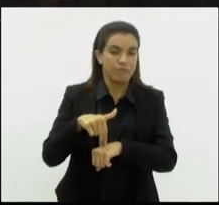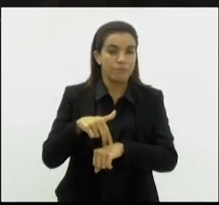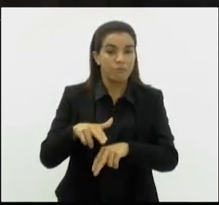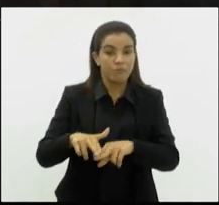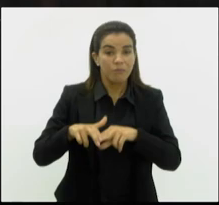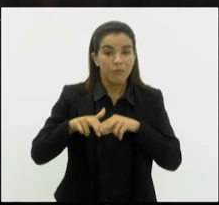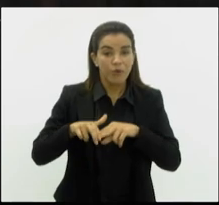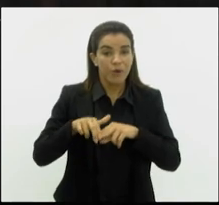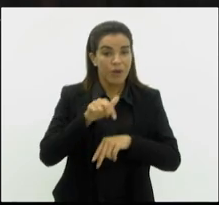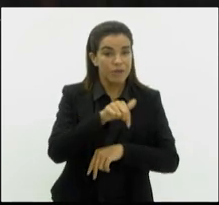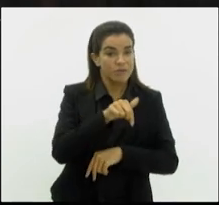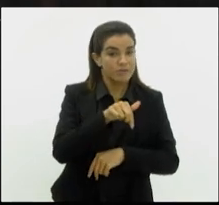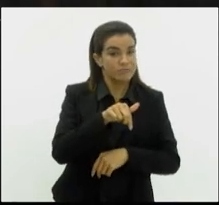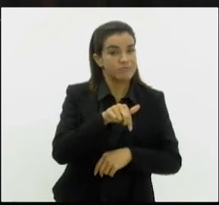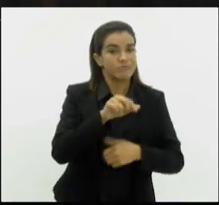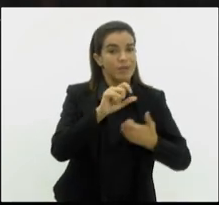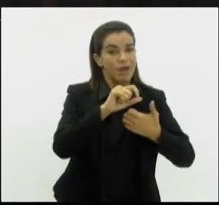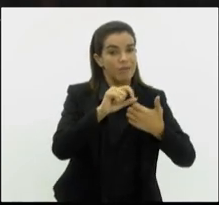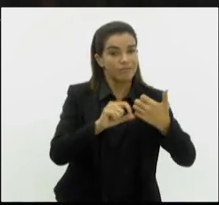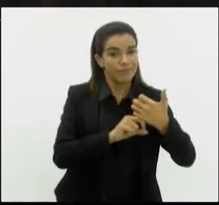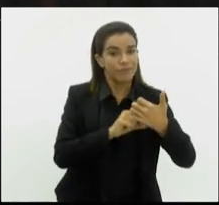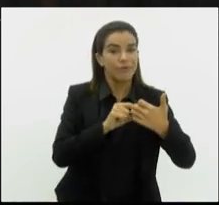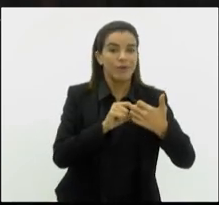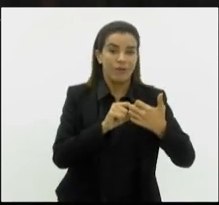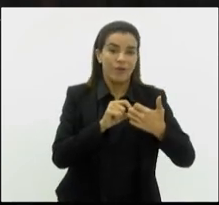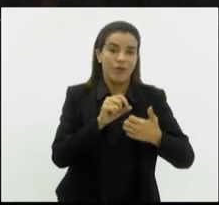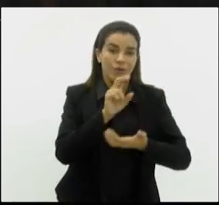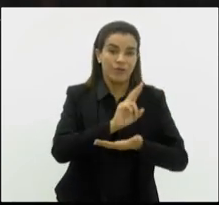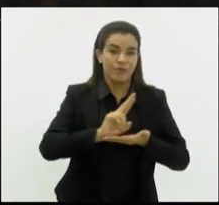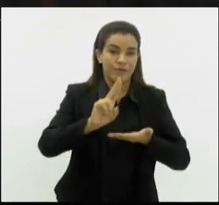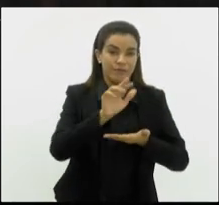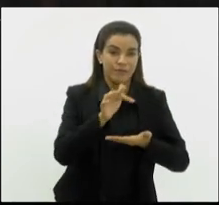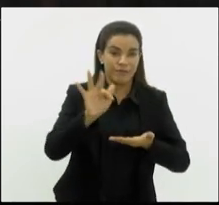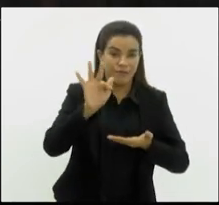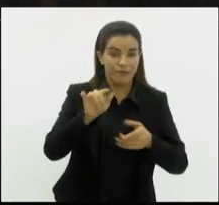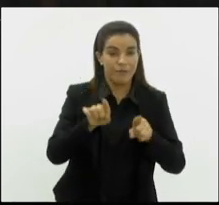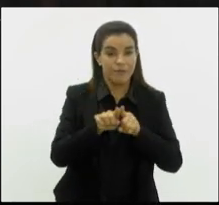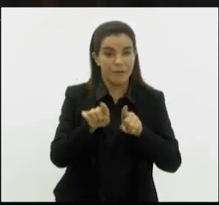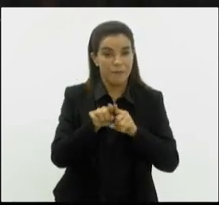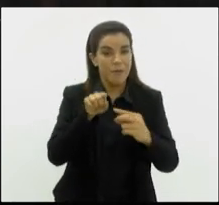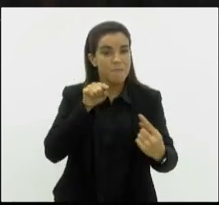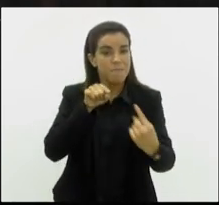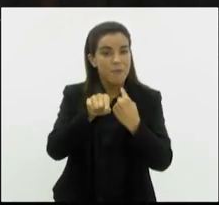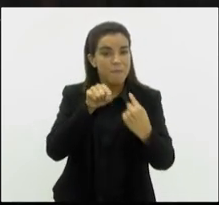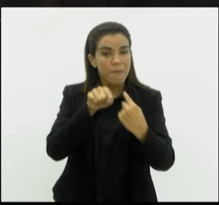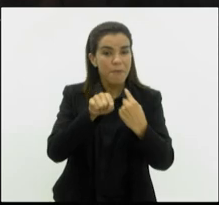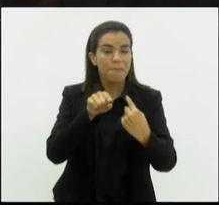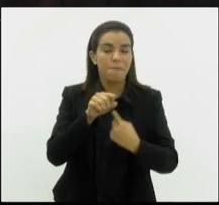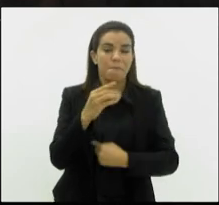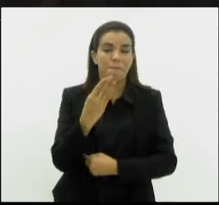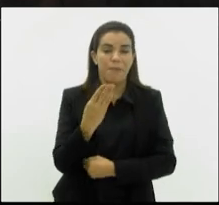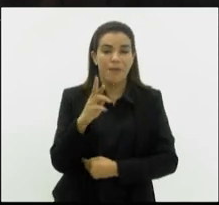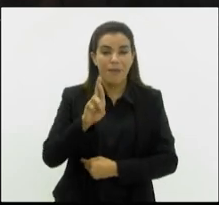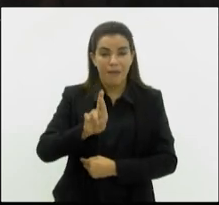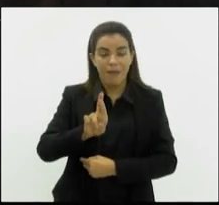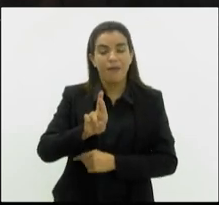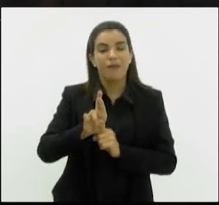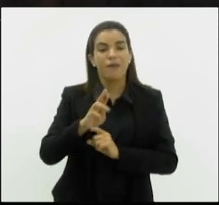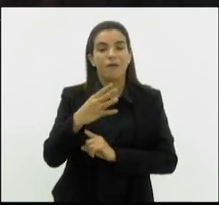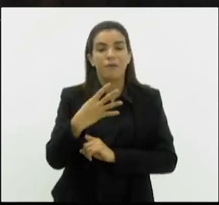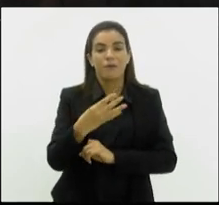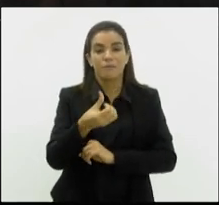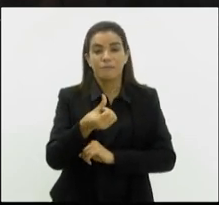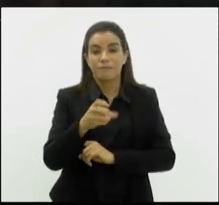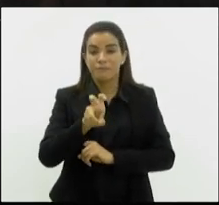presença da Universidade Federal e da própria BR-465, onde foi o